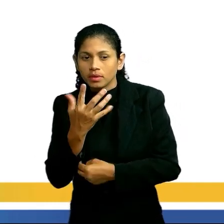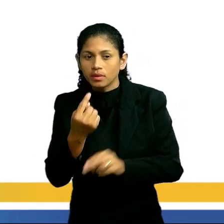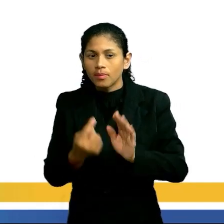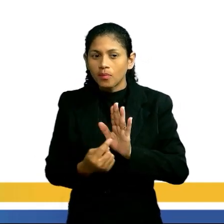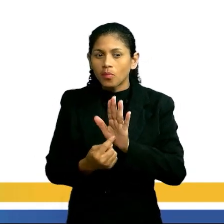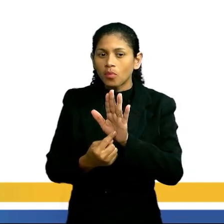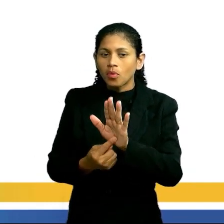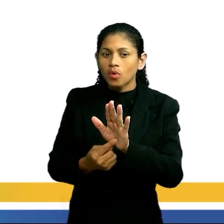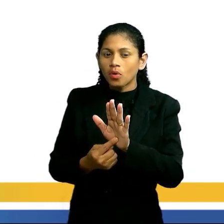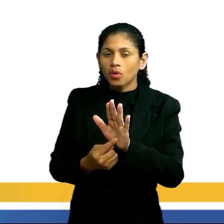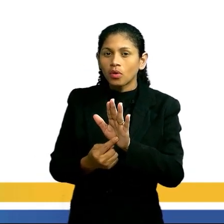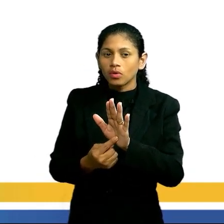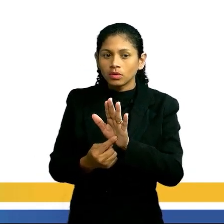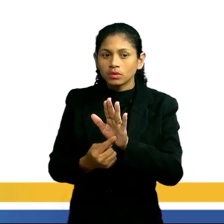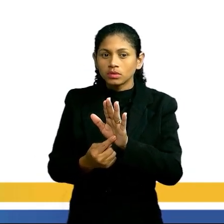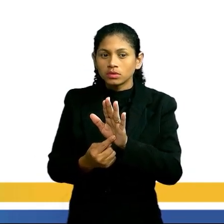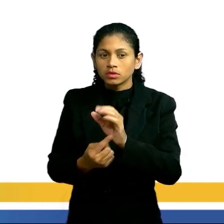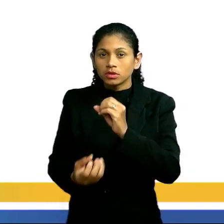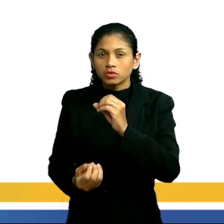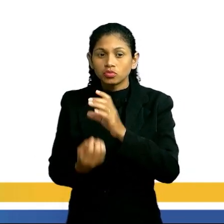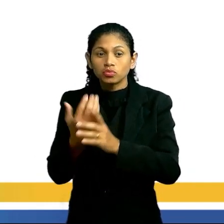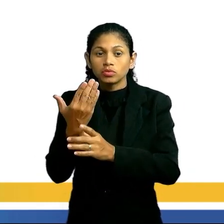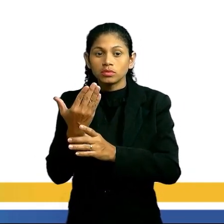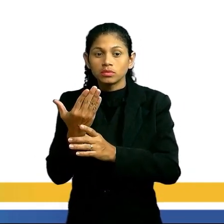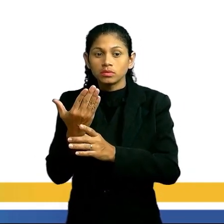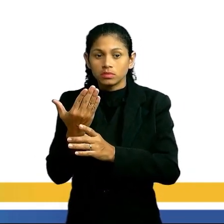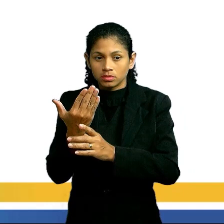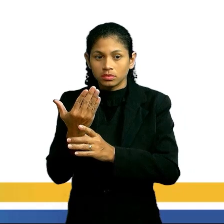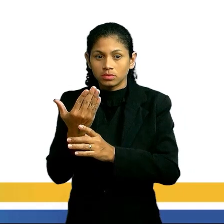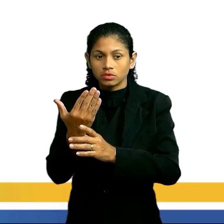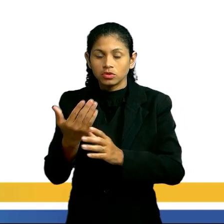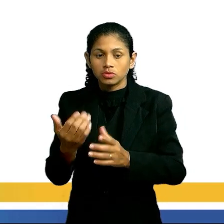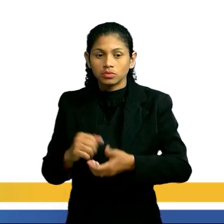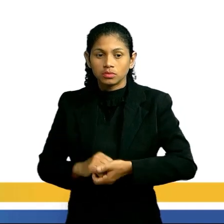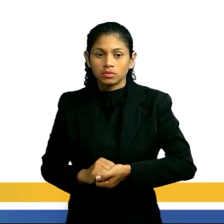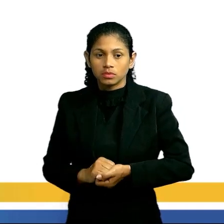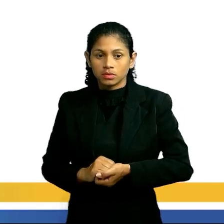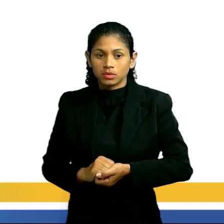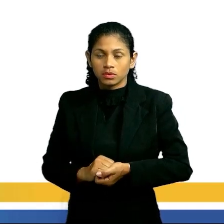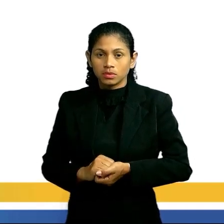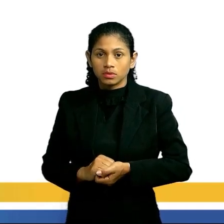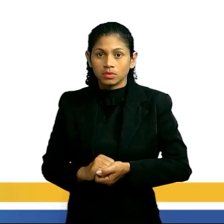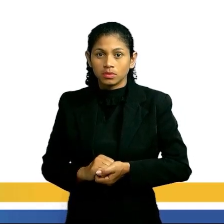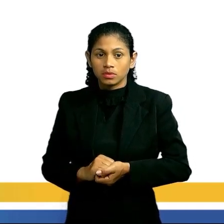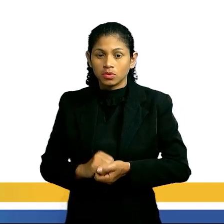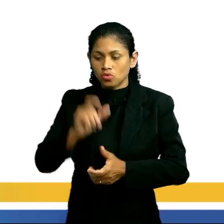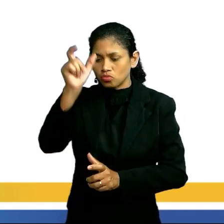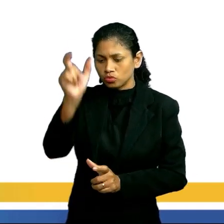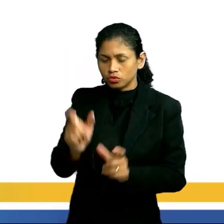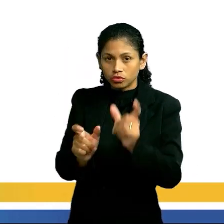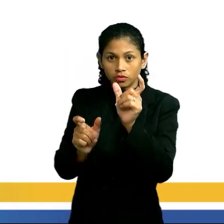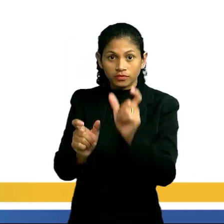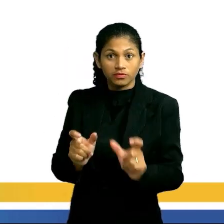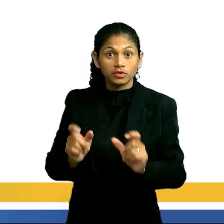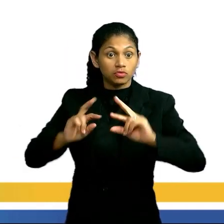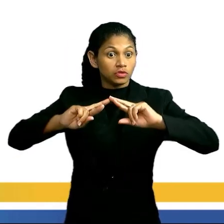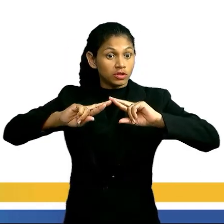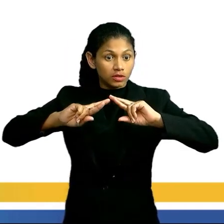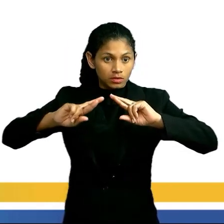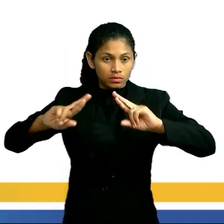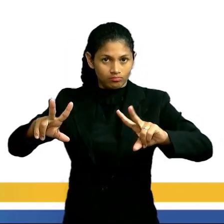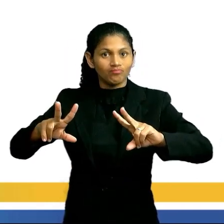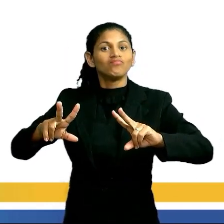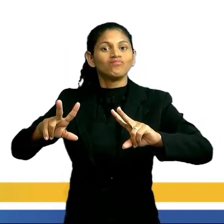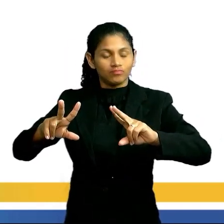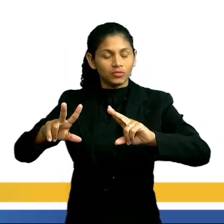que ele originou um indivíduo diferente deles. Ou seja, esses indivíduos aqui, eles vão nos